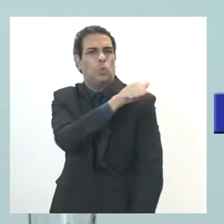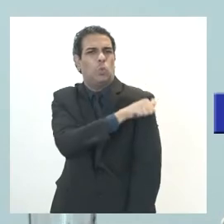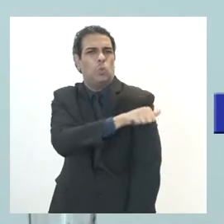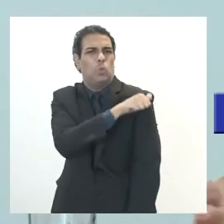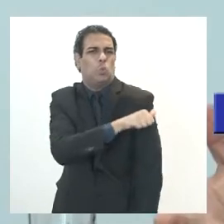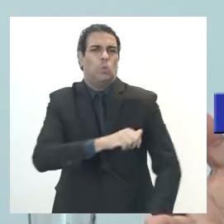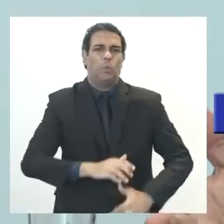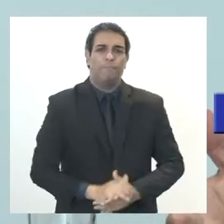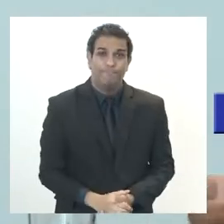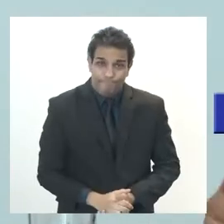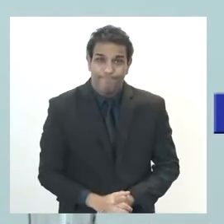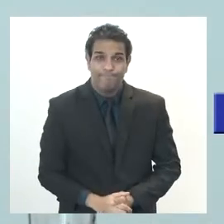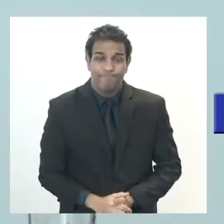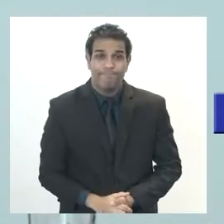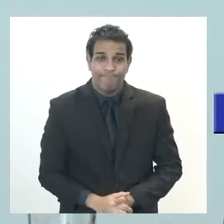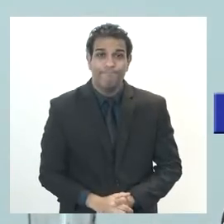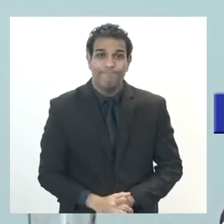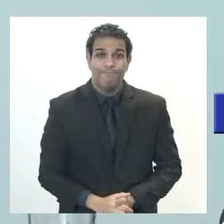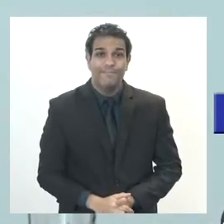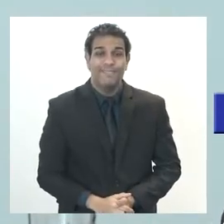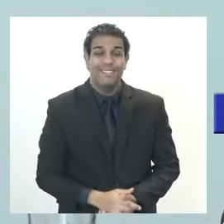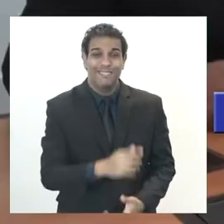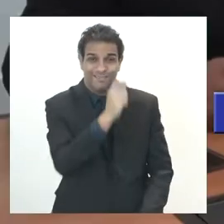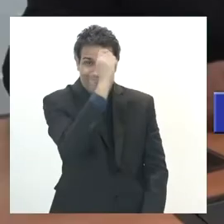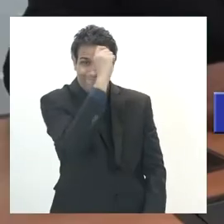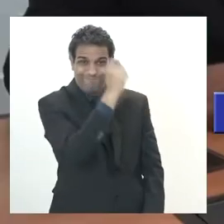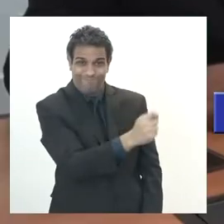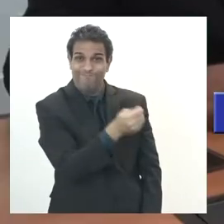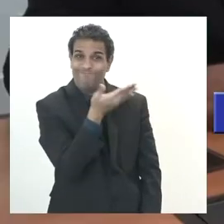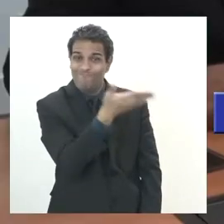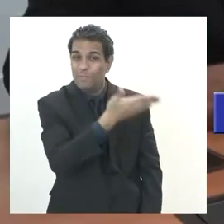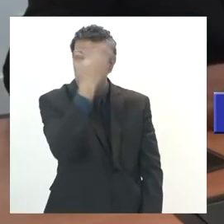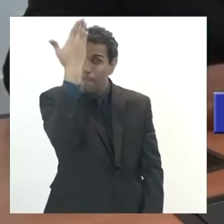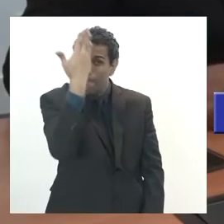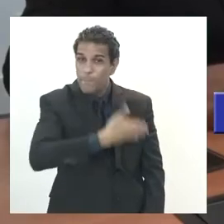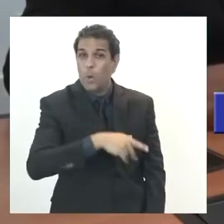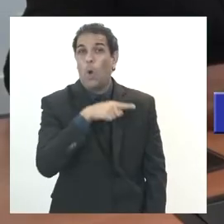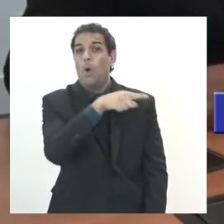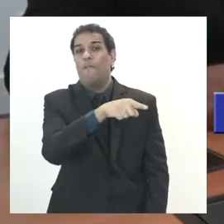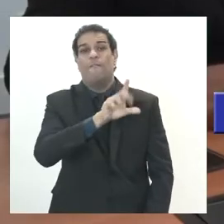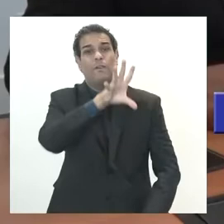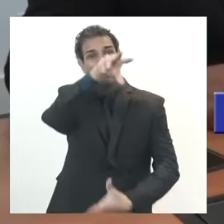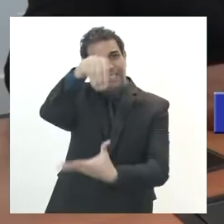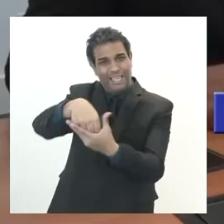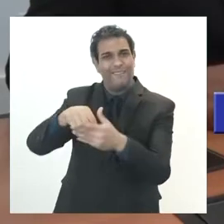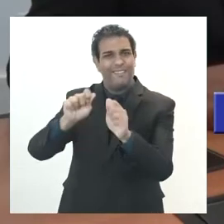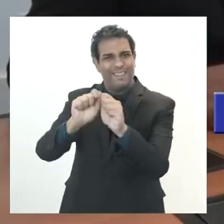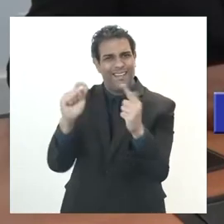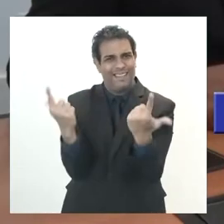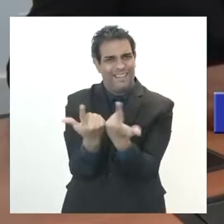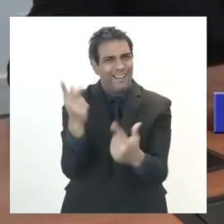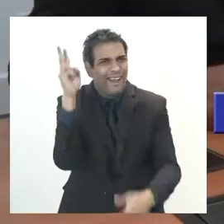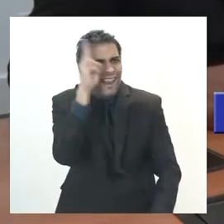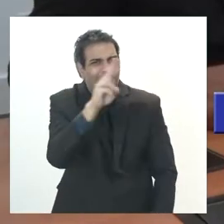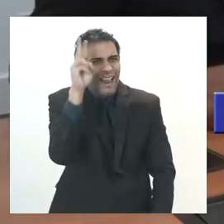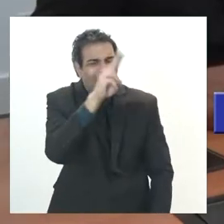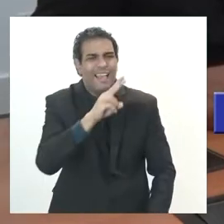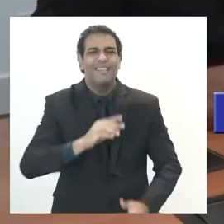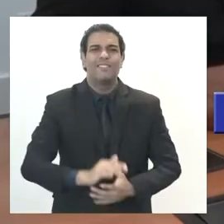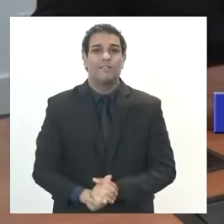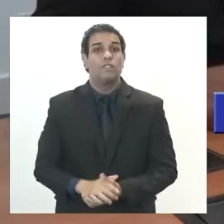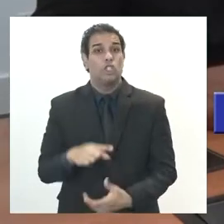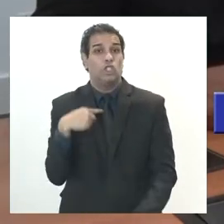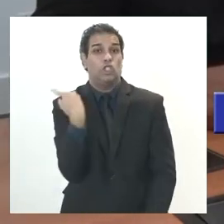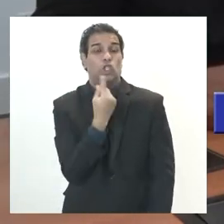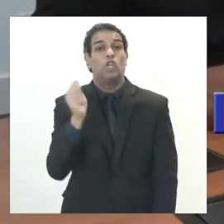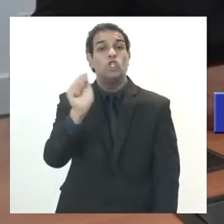e eu testemunho testemunho muito isso na alerj e o deputado eu quero da parabéns a paz e pau aqui